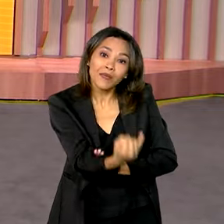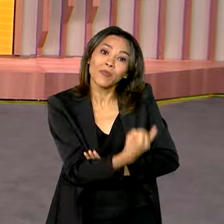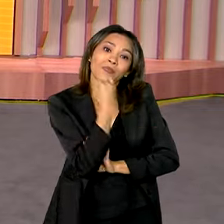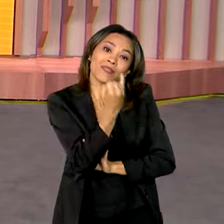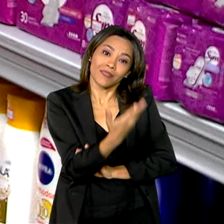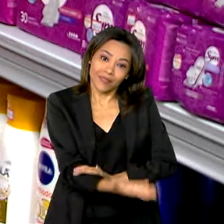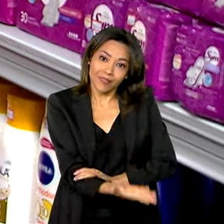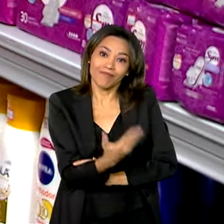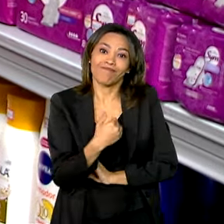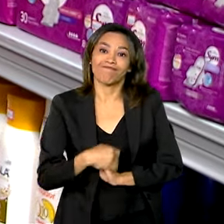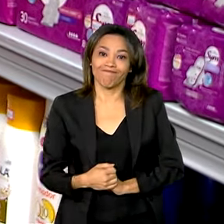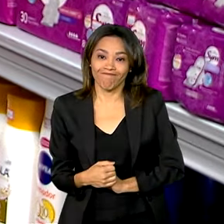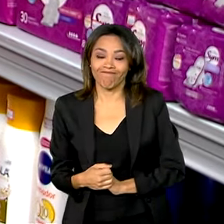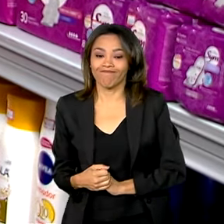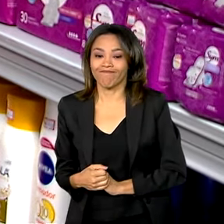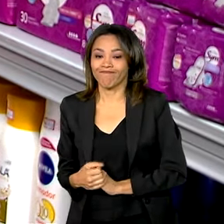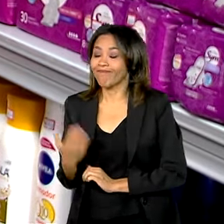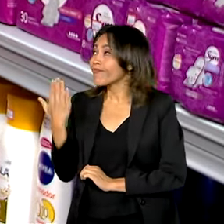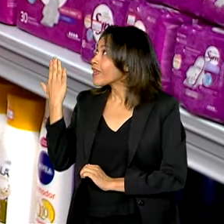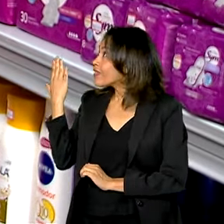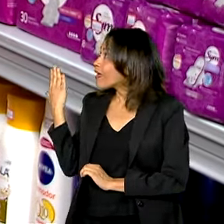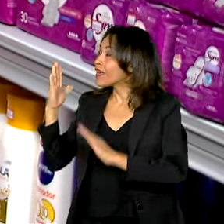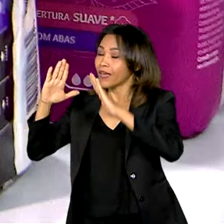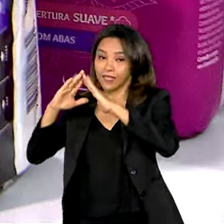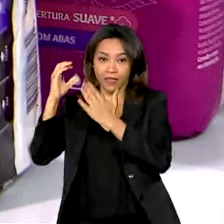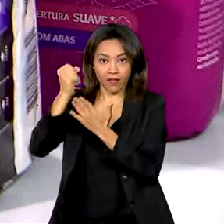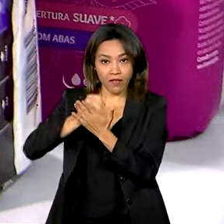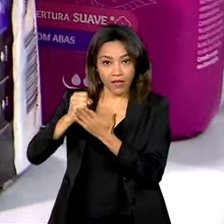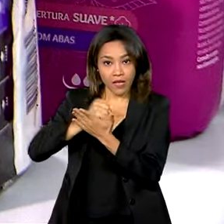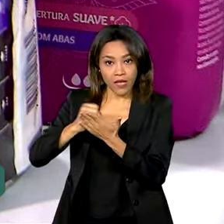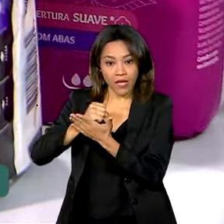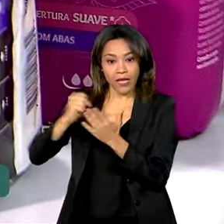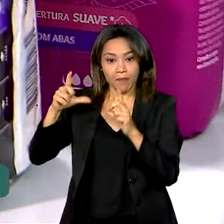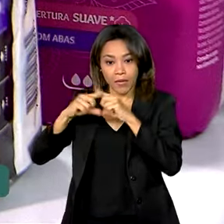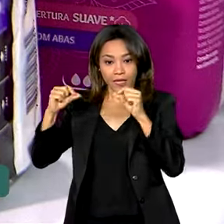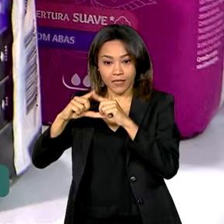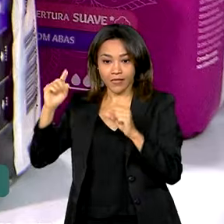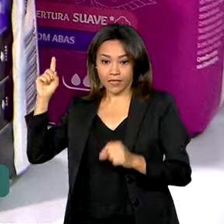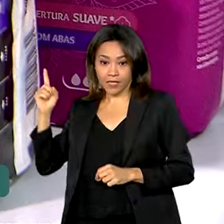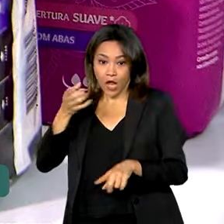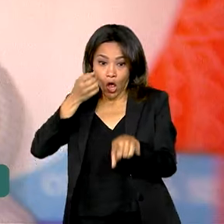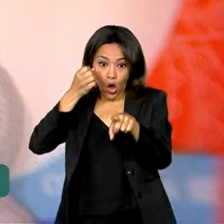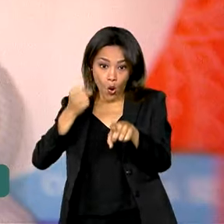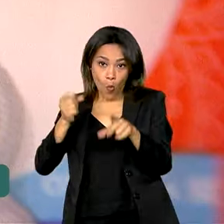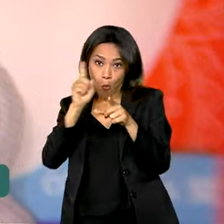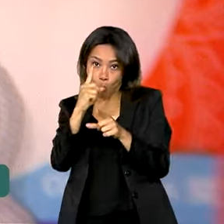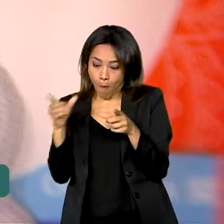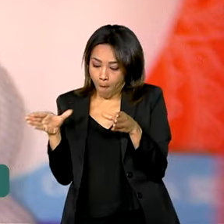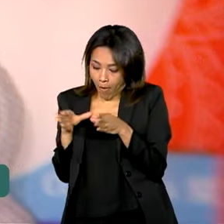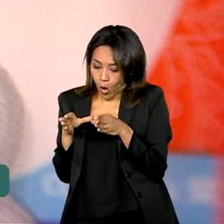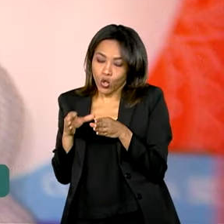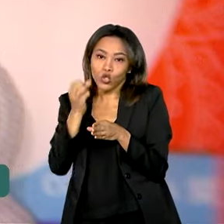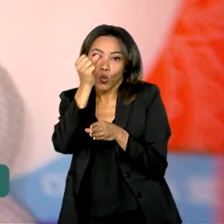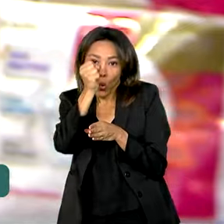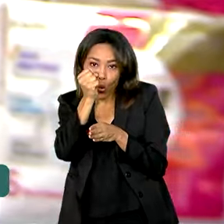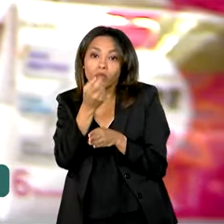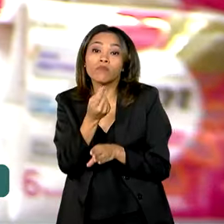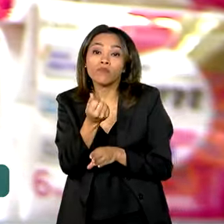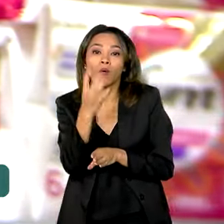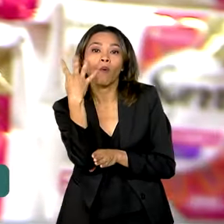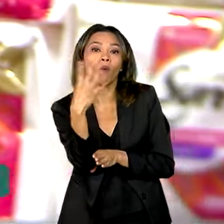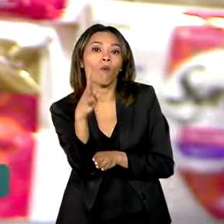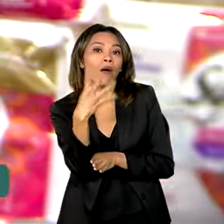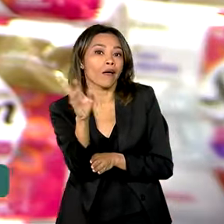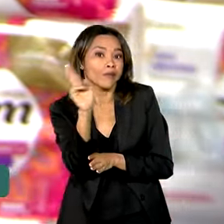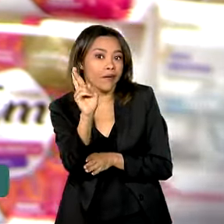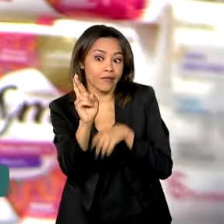menstrual. Nesta farmácia em Brasília, um pacote com 8 absorventes custa R$ 4,00, um